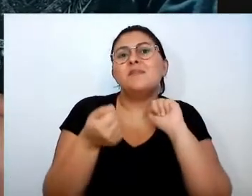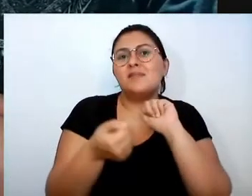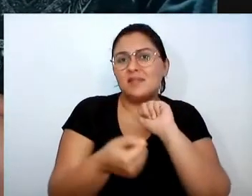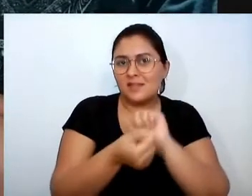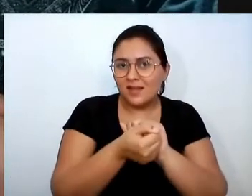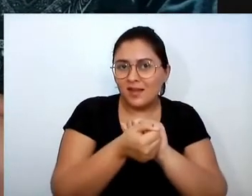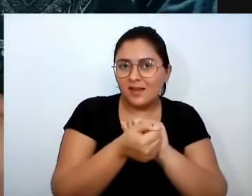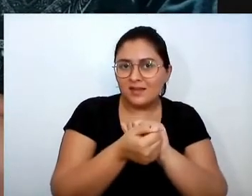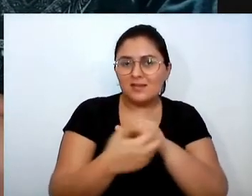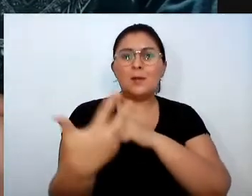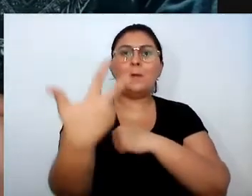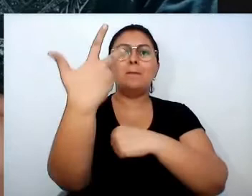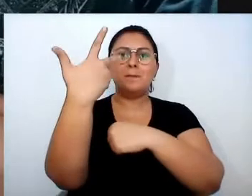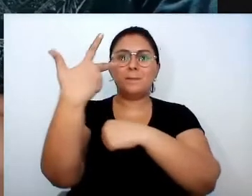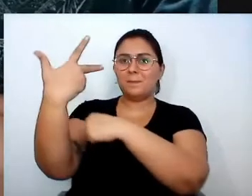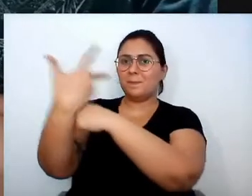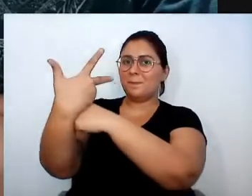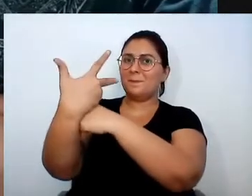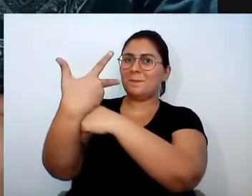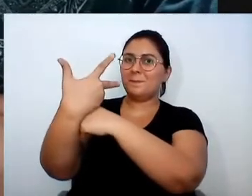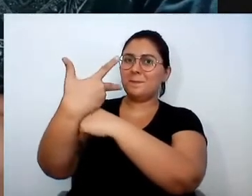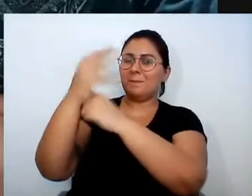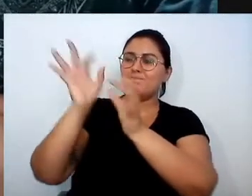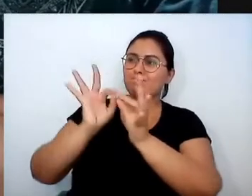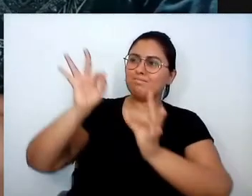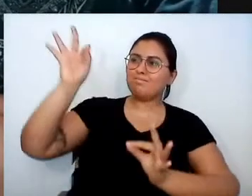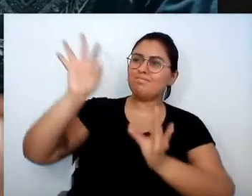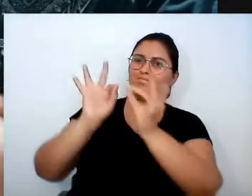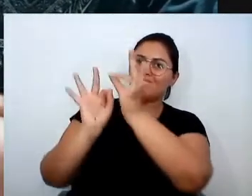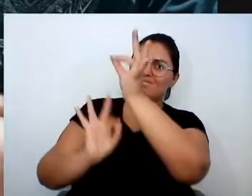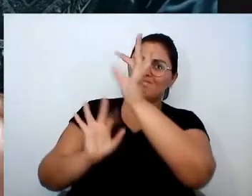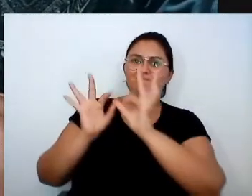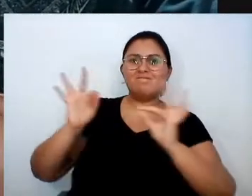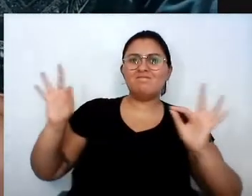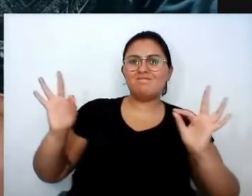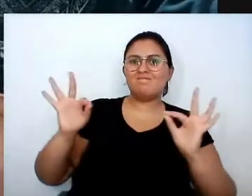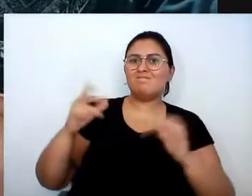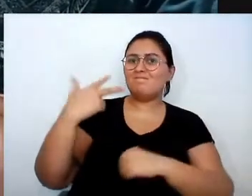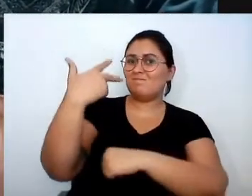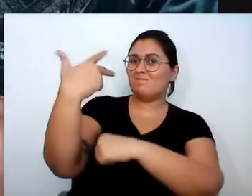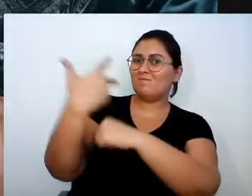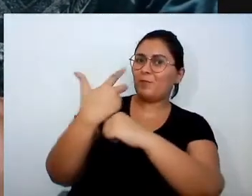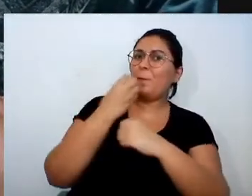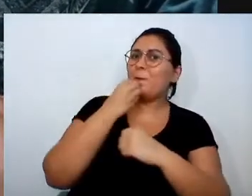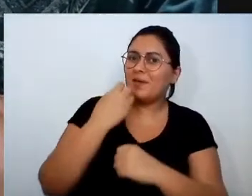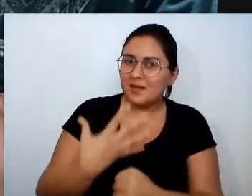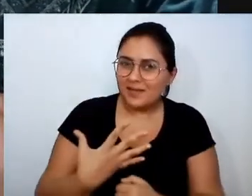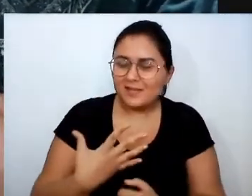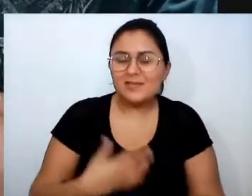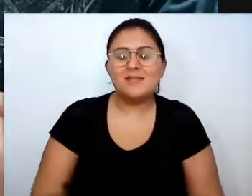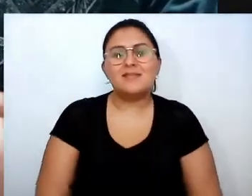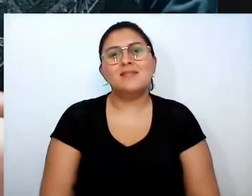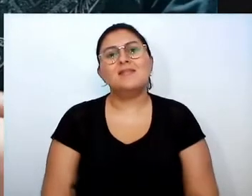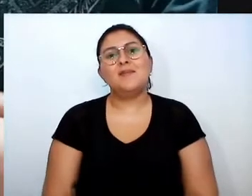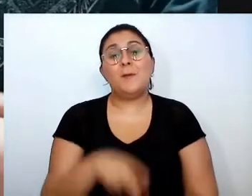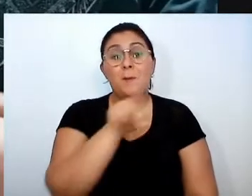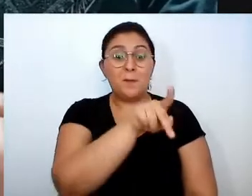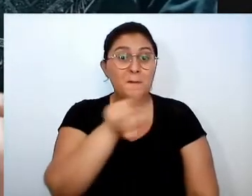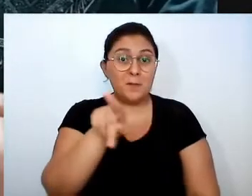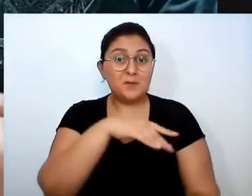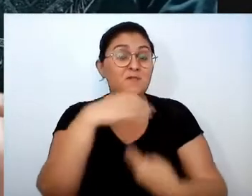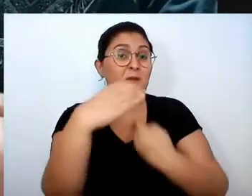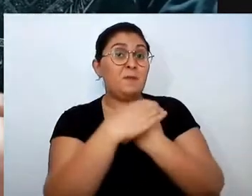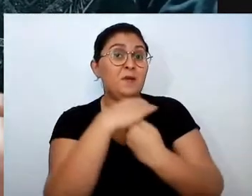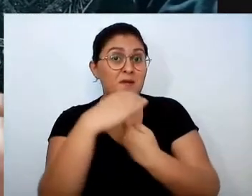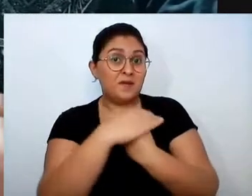formato, desde da posição que eu vou ficar, né, para ele me ver bem direitinho. Então, a partir disso, ele vai me